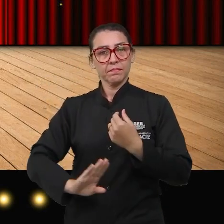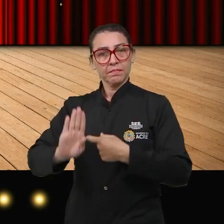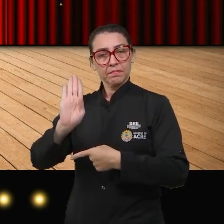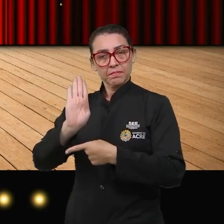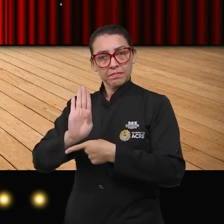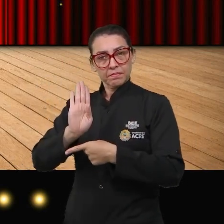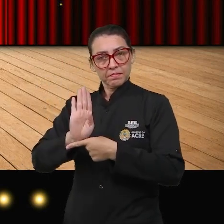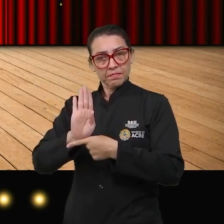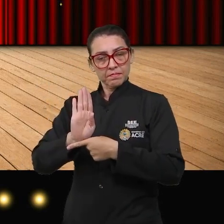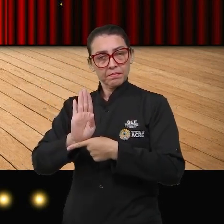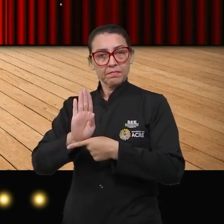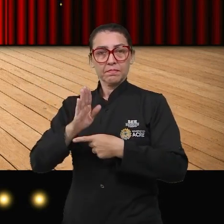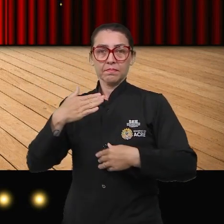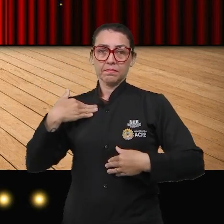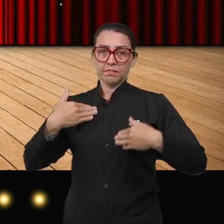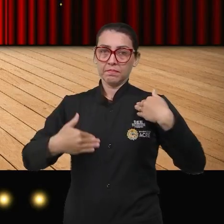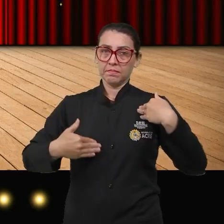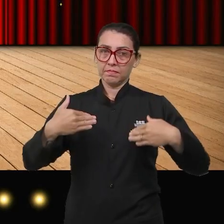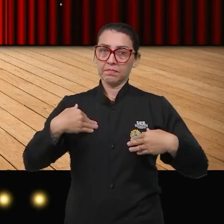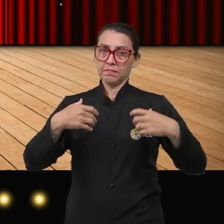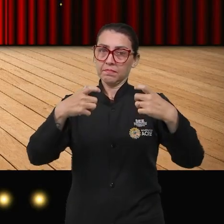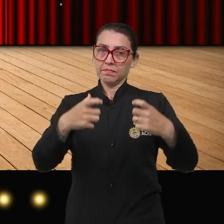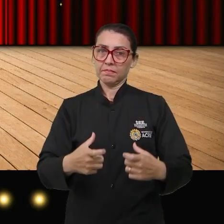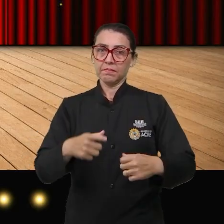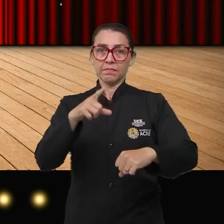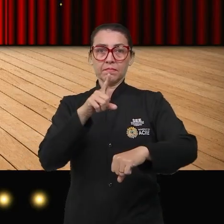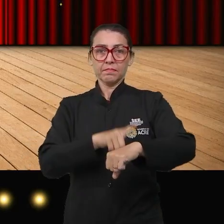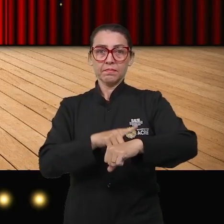energia. A letra B: